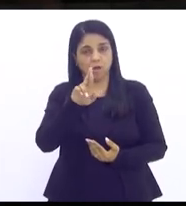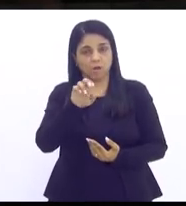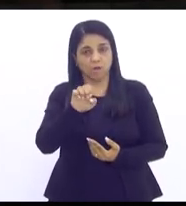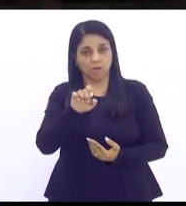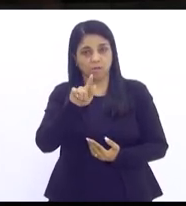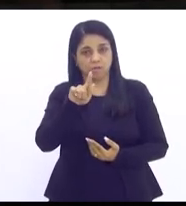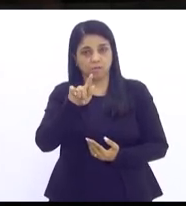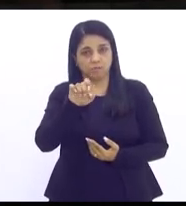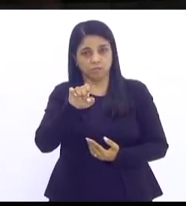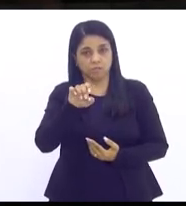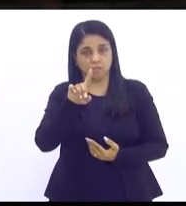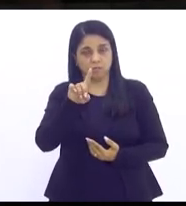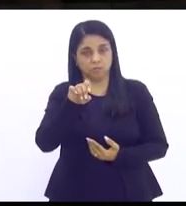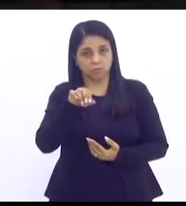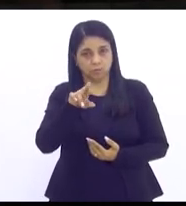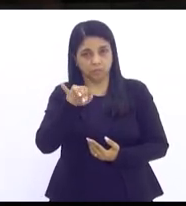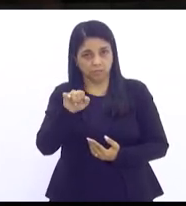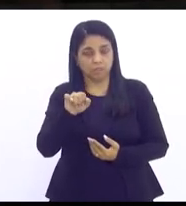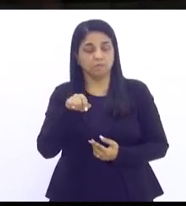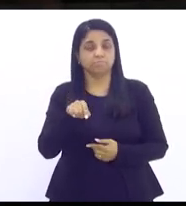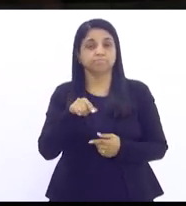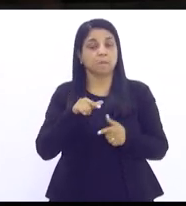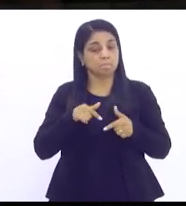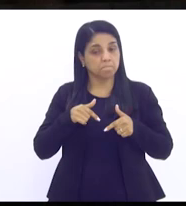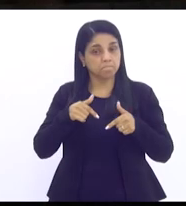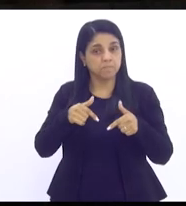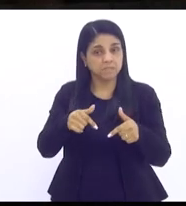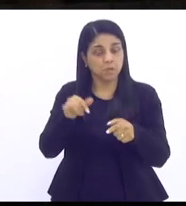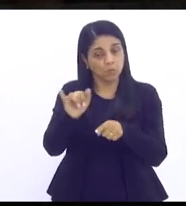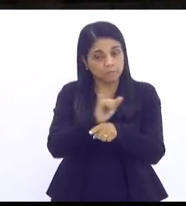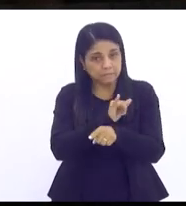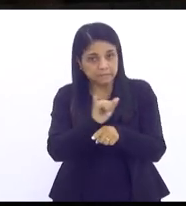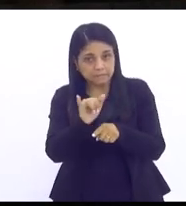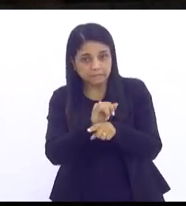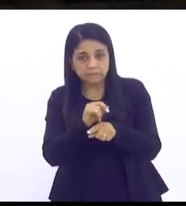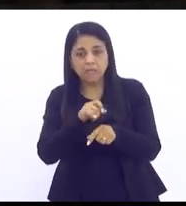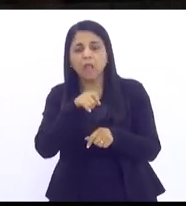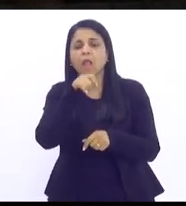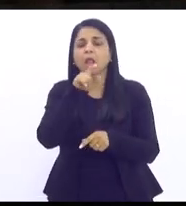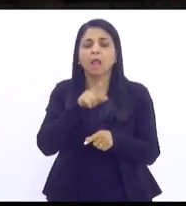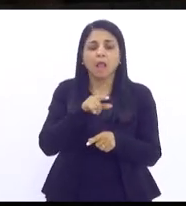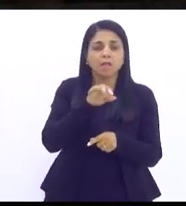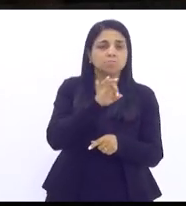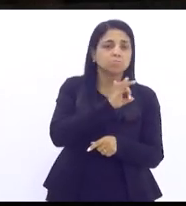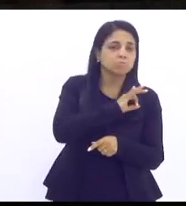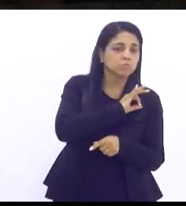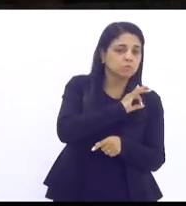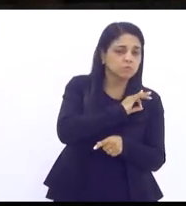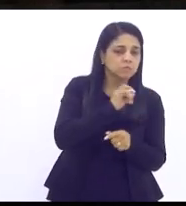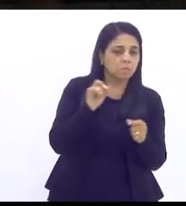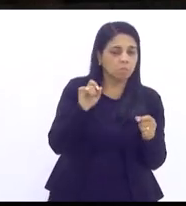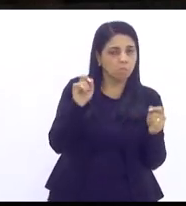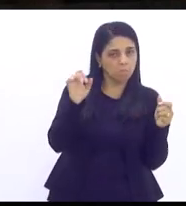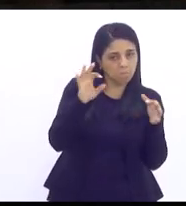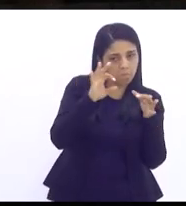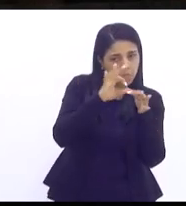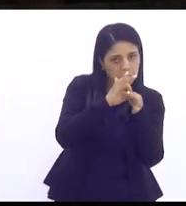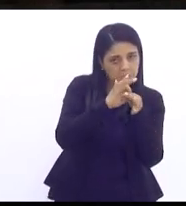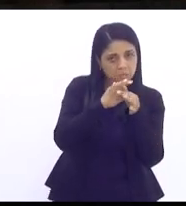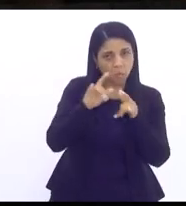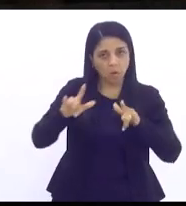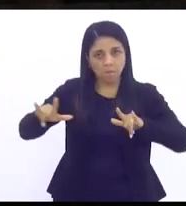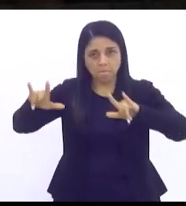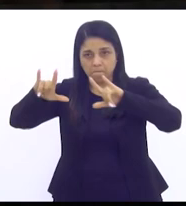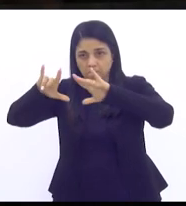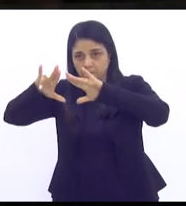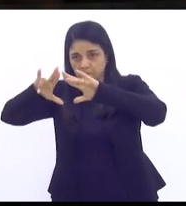estratégica de verificar que policiais poderiam ter ligação com a milícia e